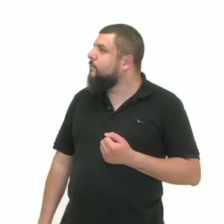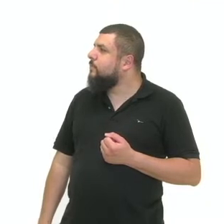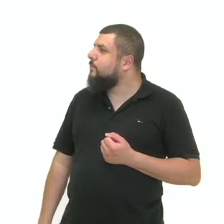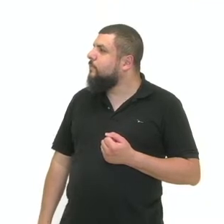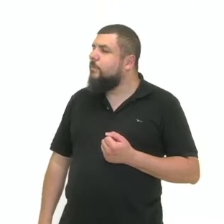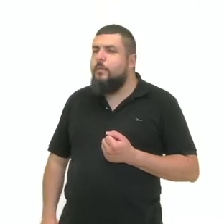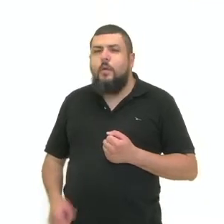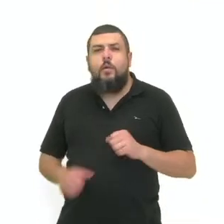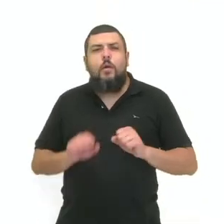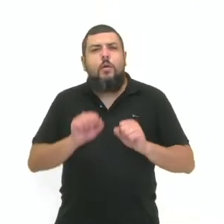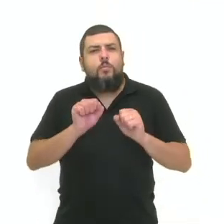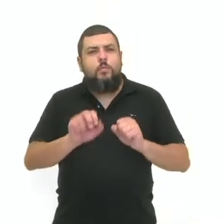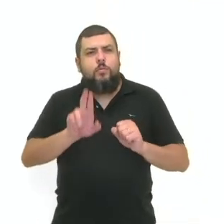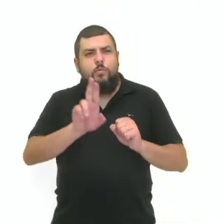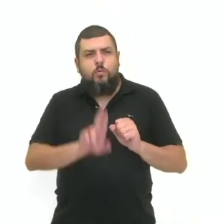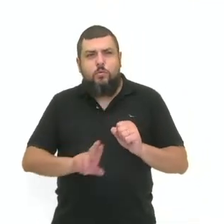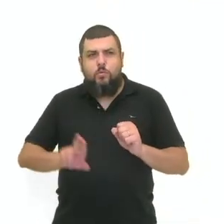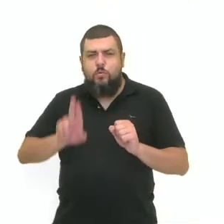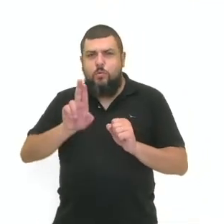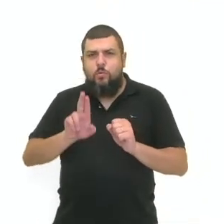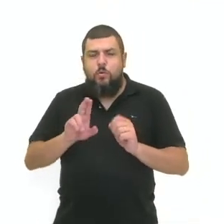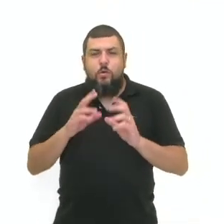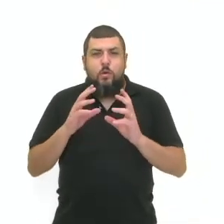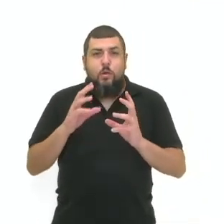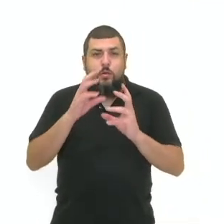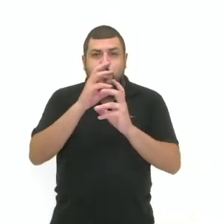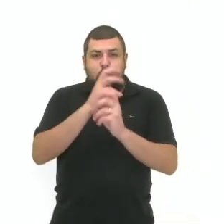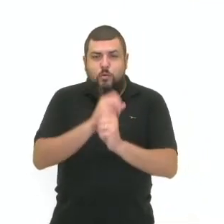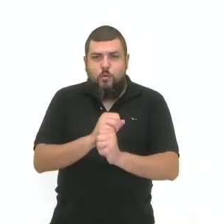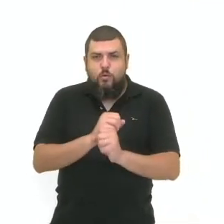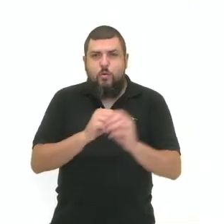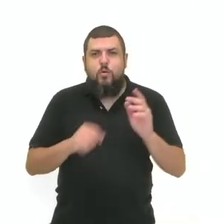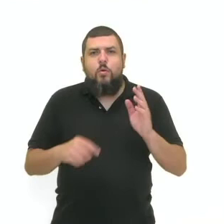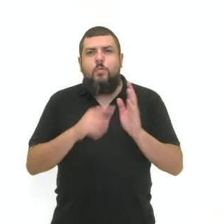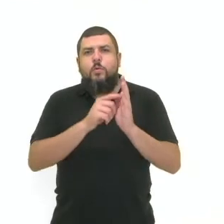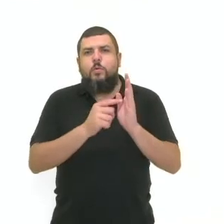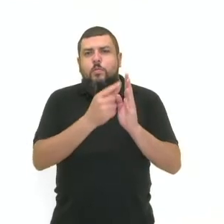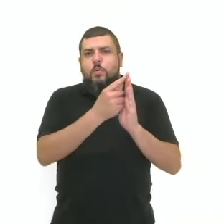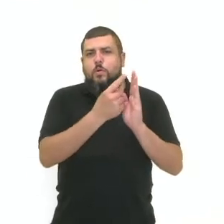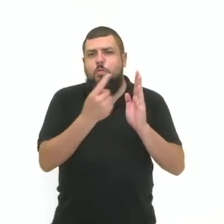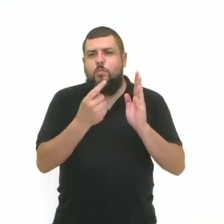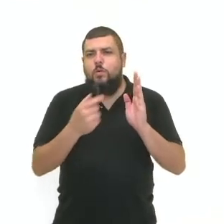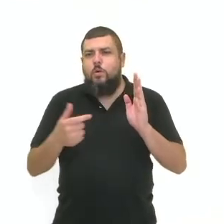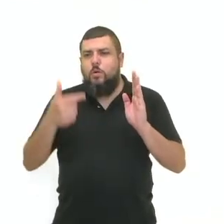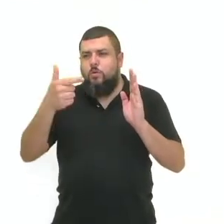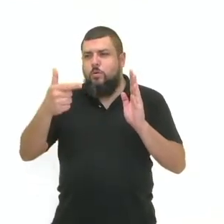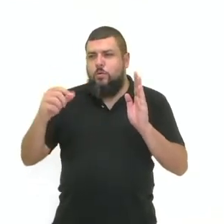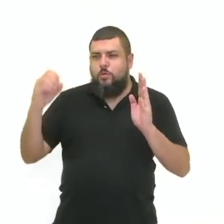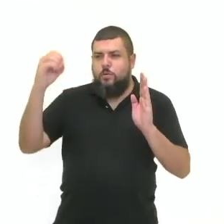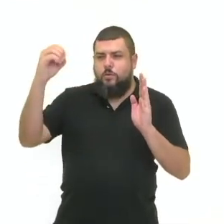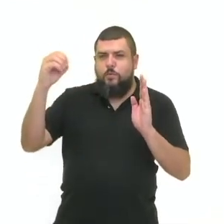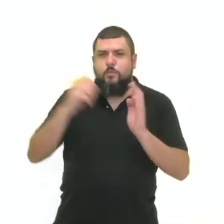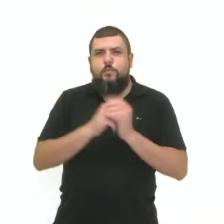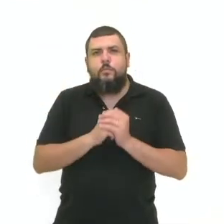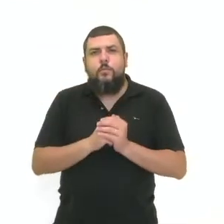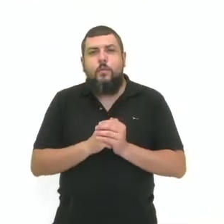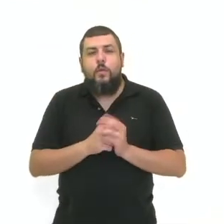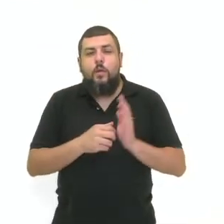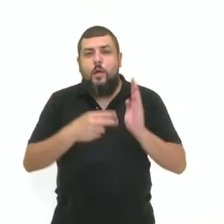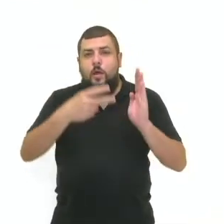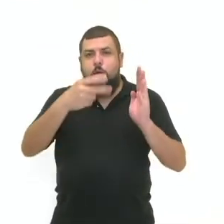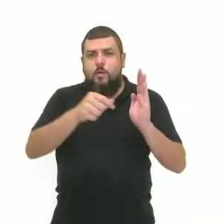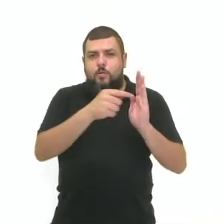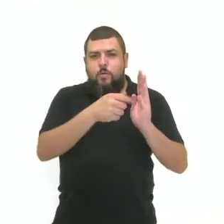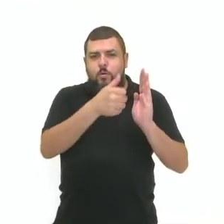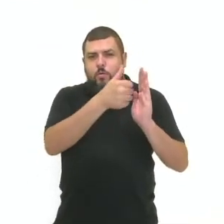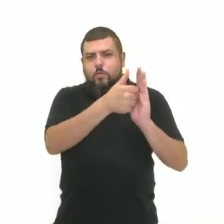das linhas. Então, como a primeira linha é 1, então 2 elevado a 0 é 1. Na segunda, 1